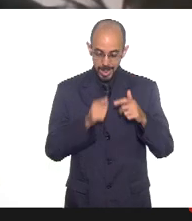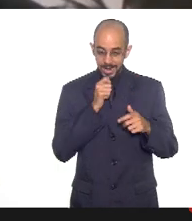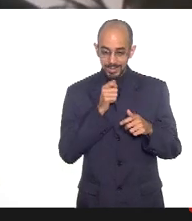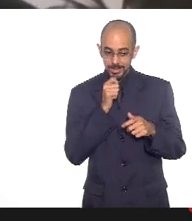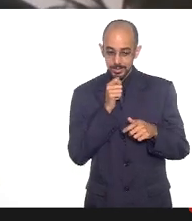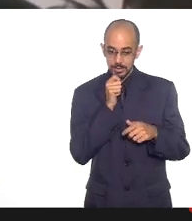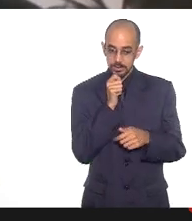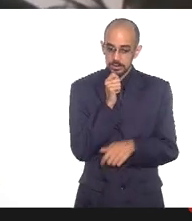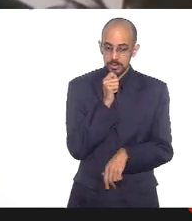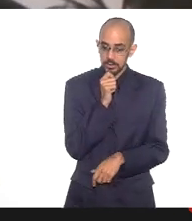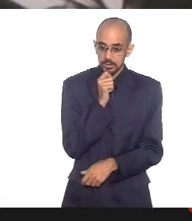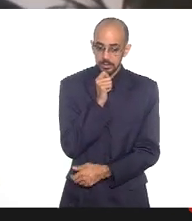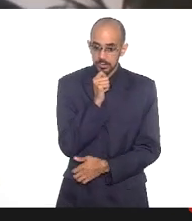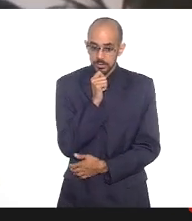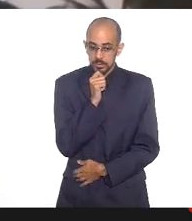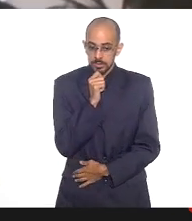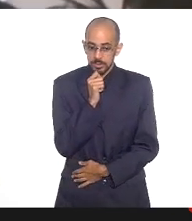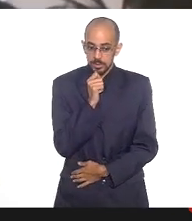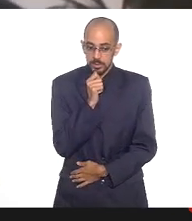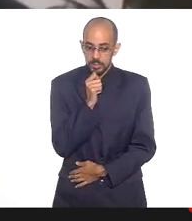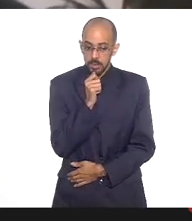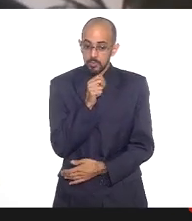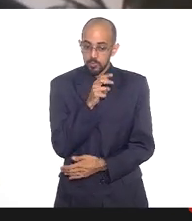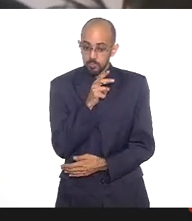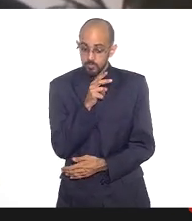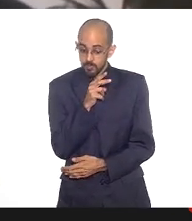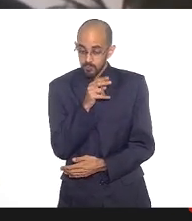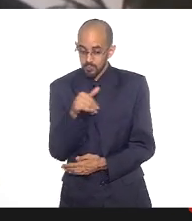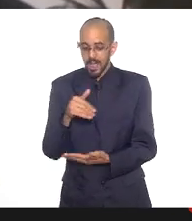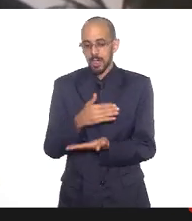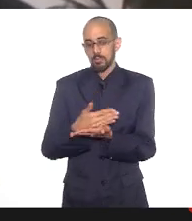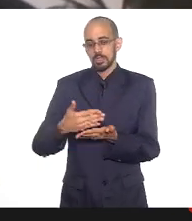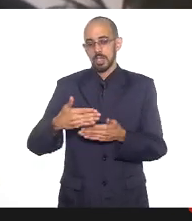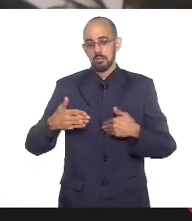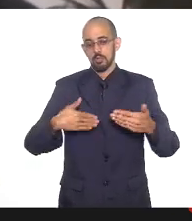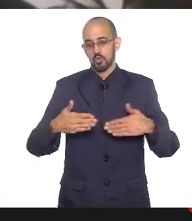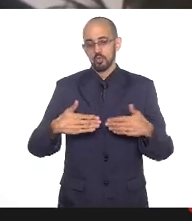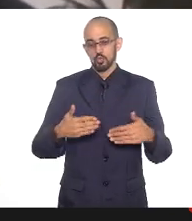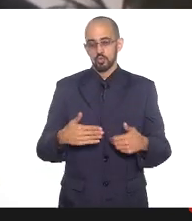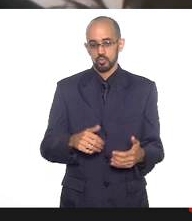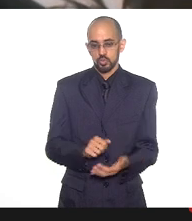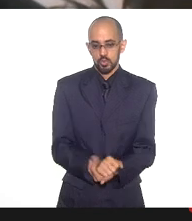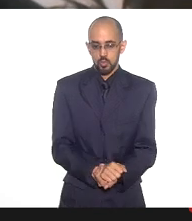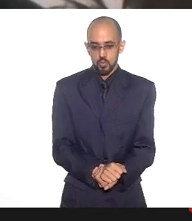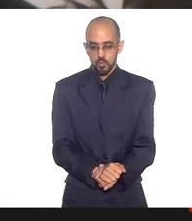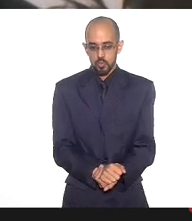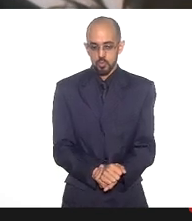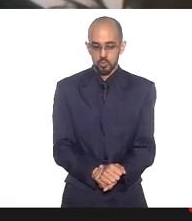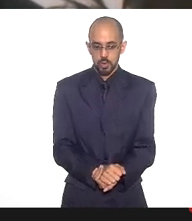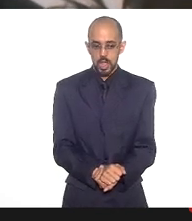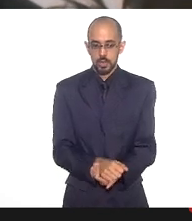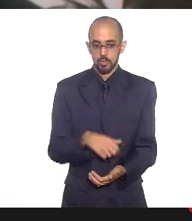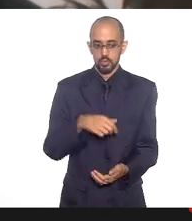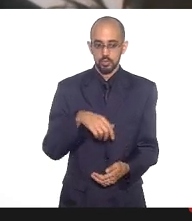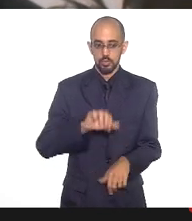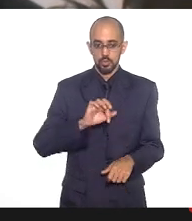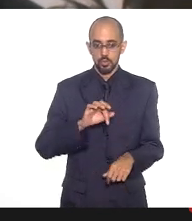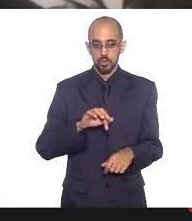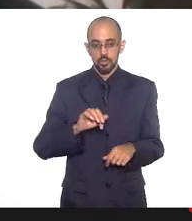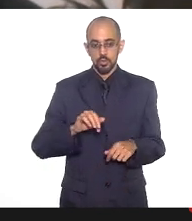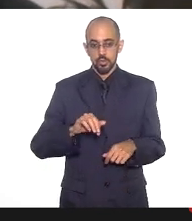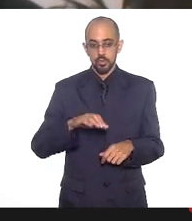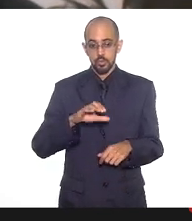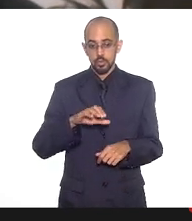entrada esperada para o segundo semestre do FPSO e da produção do campo